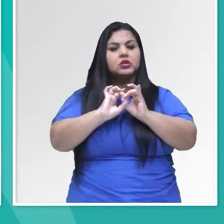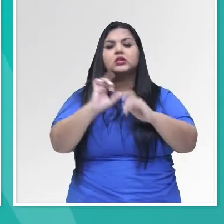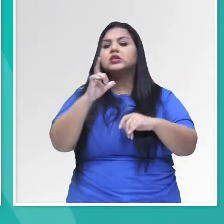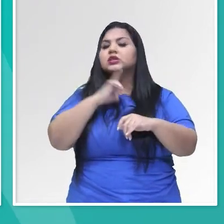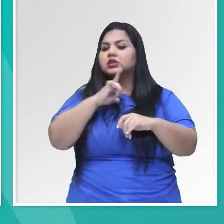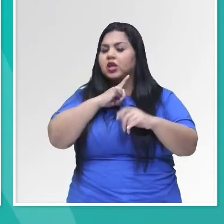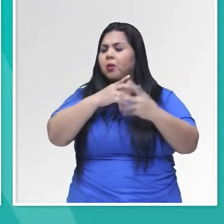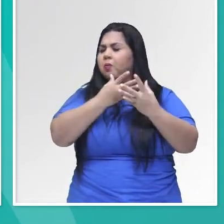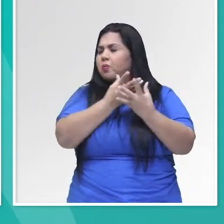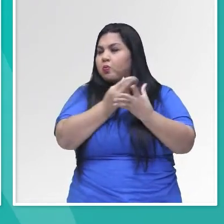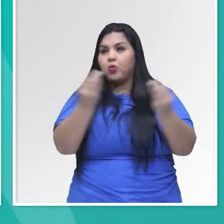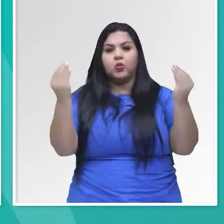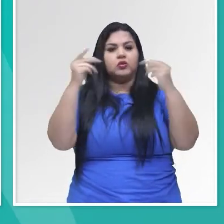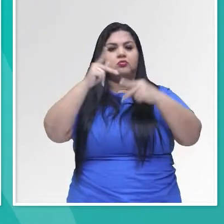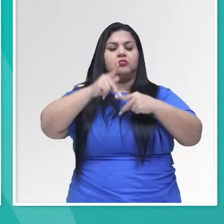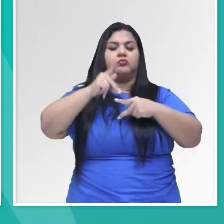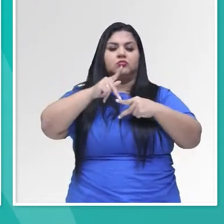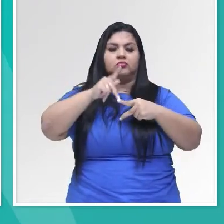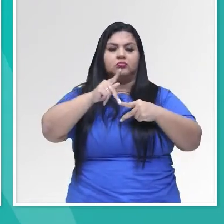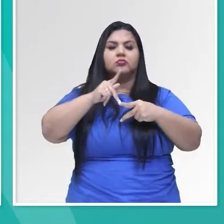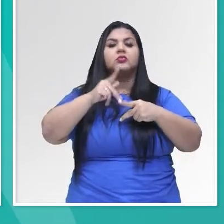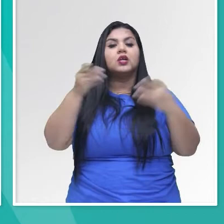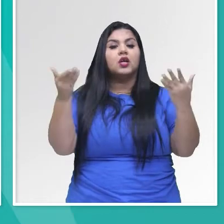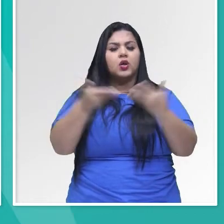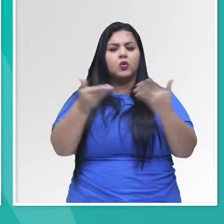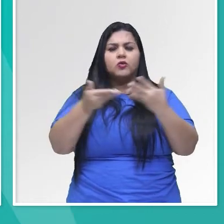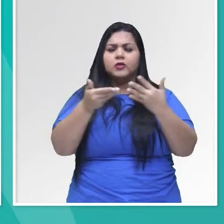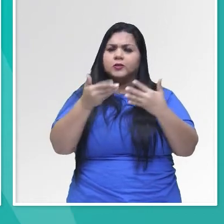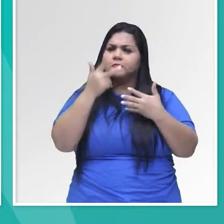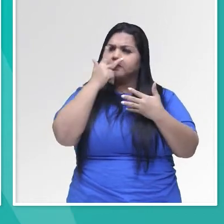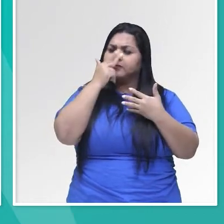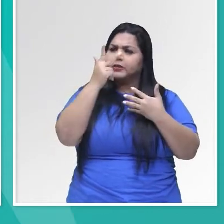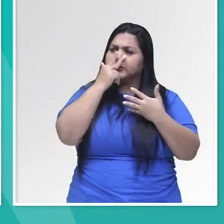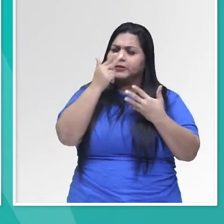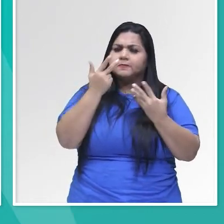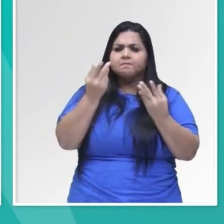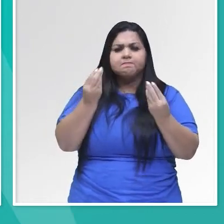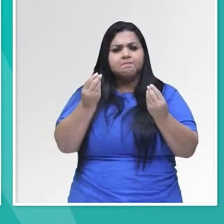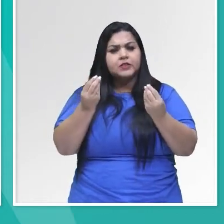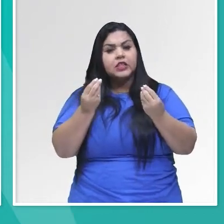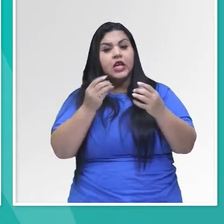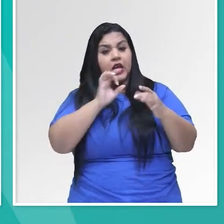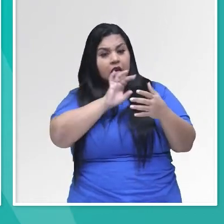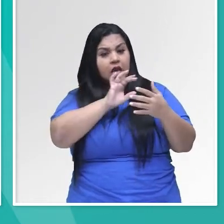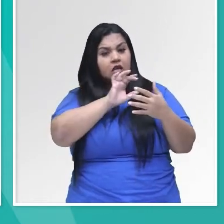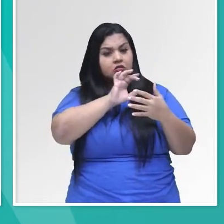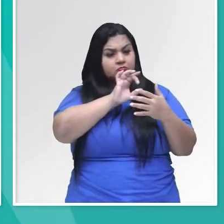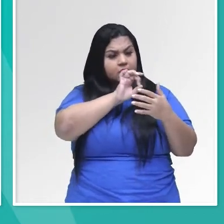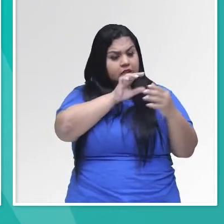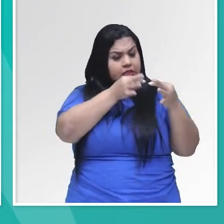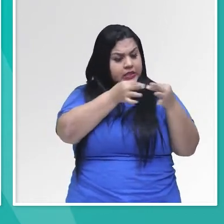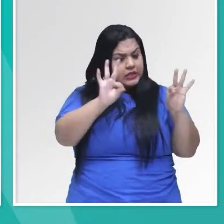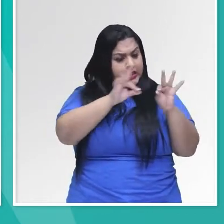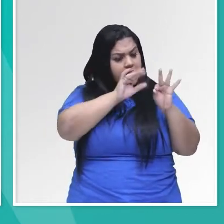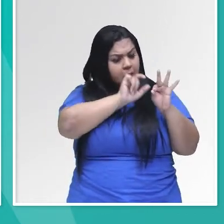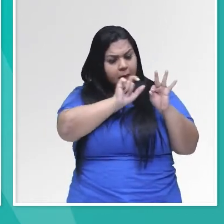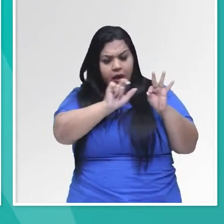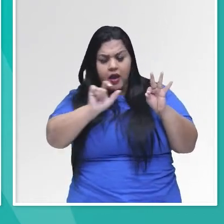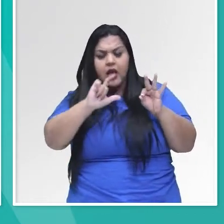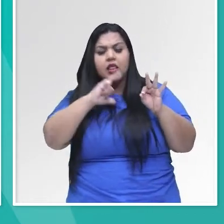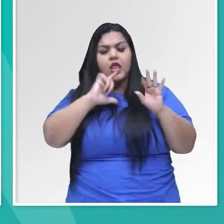de preposição. Agora, a impressão que fica é que cada parte da sintaxe exige um